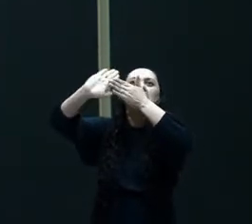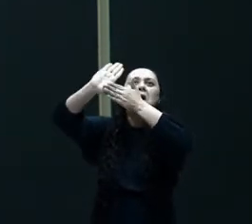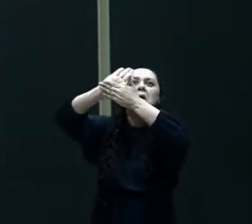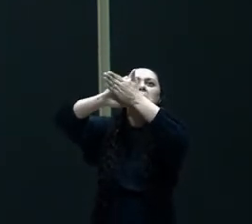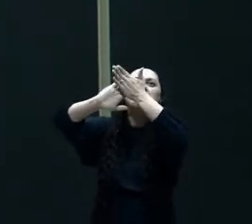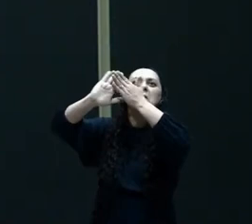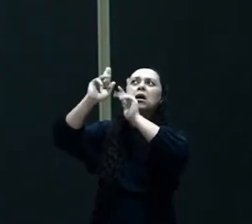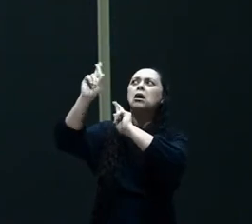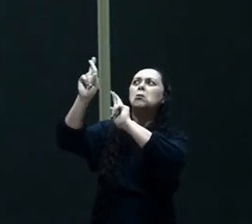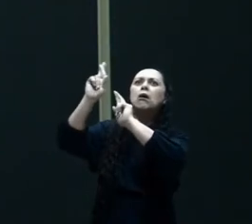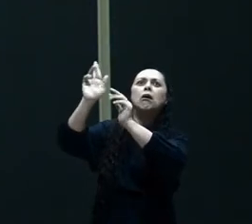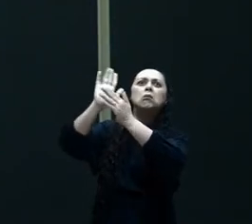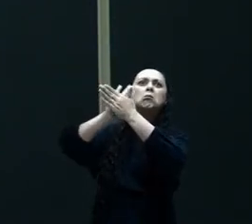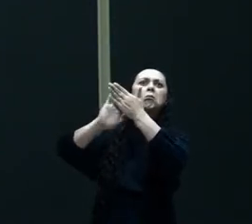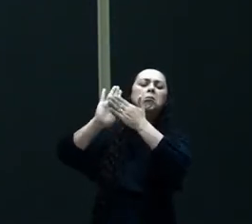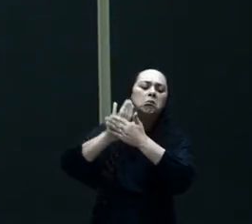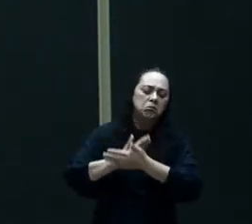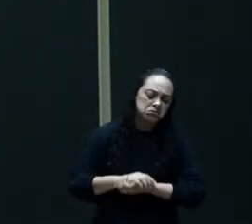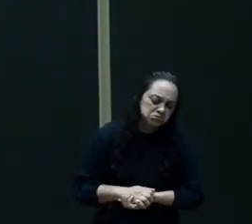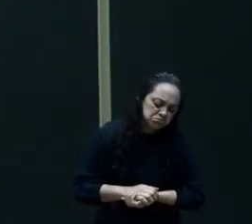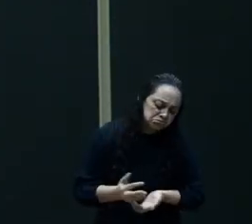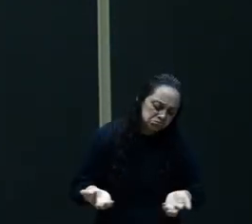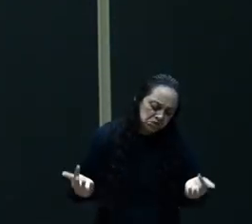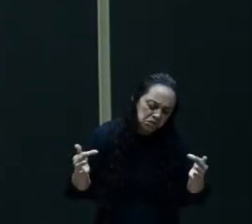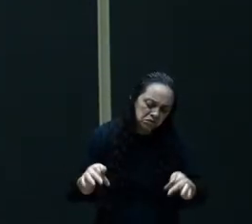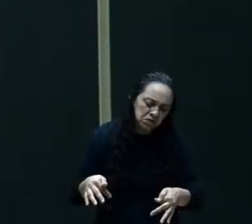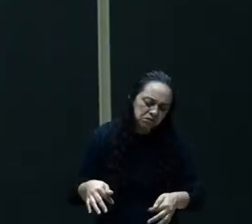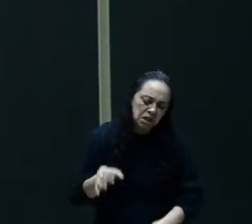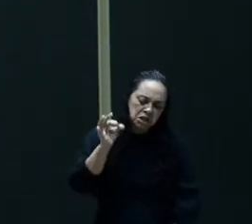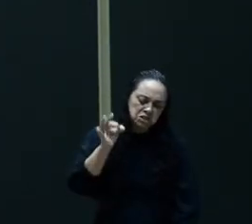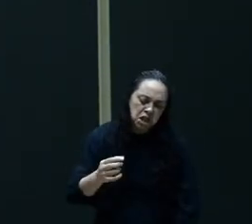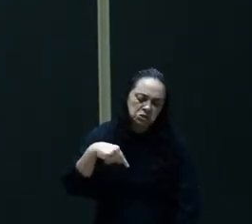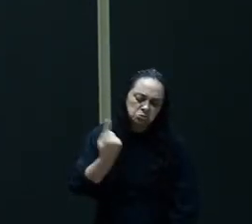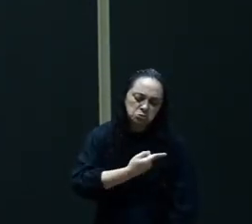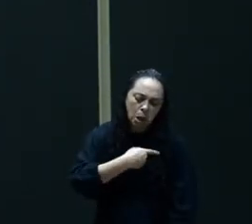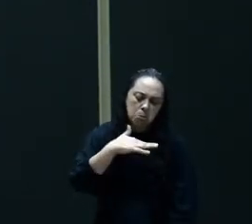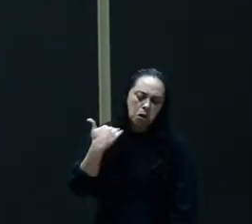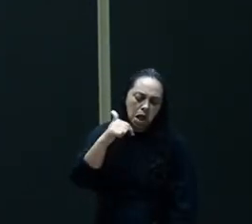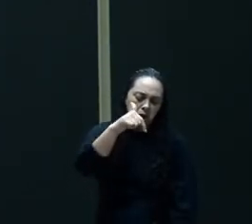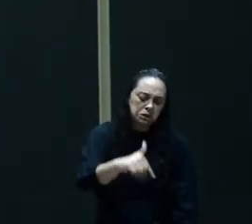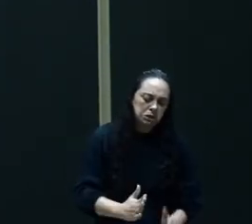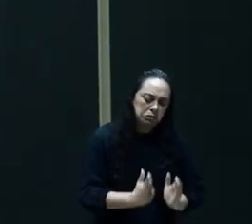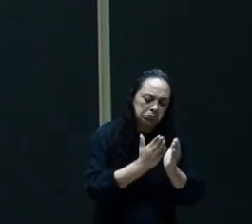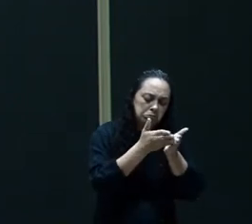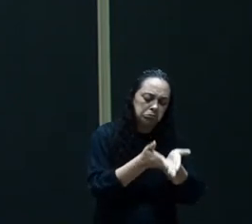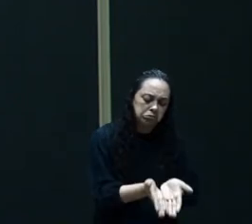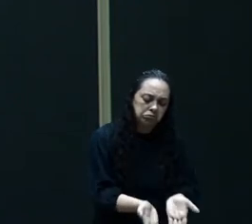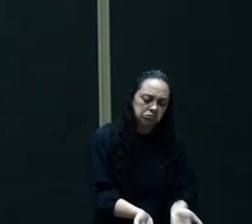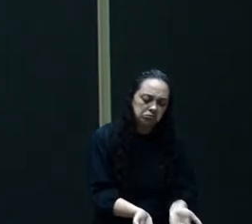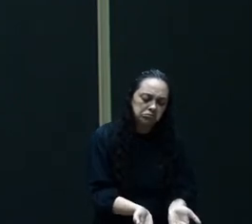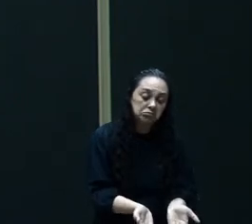a esperança Paulo diz é certeza de morte para para pensar o mesmo